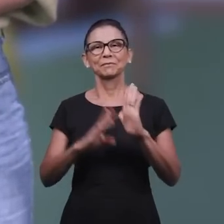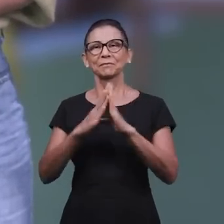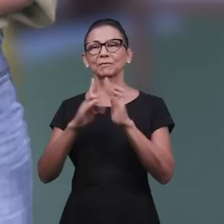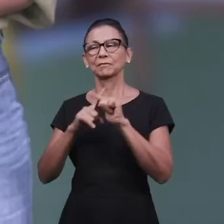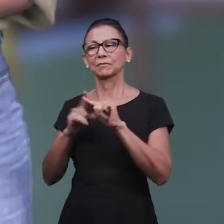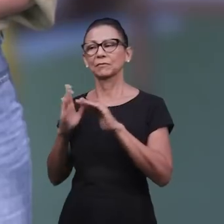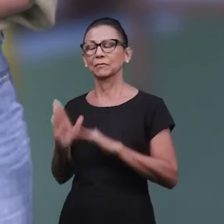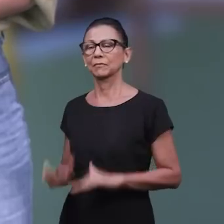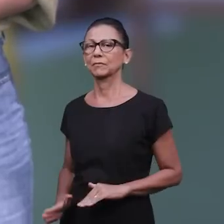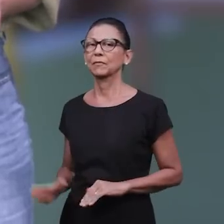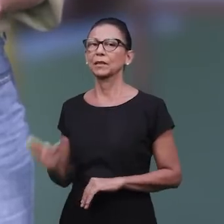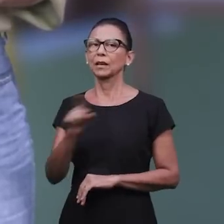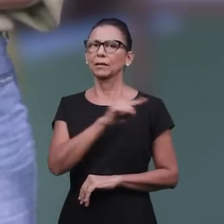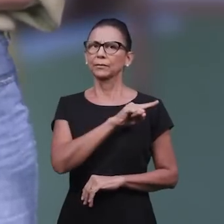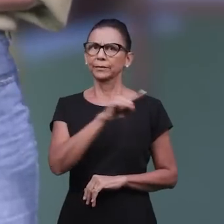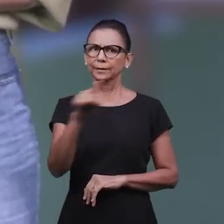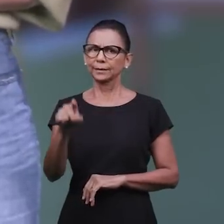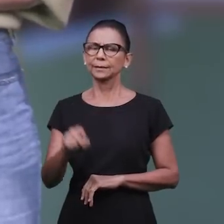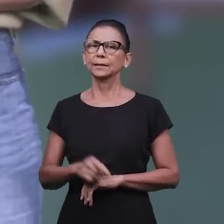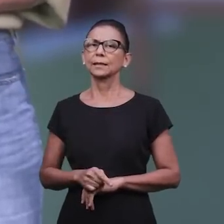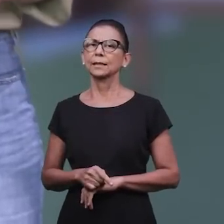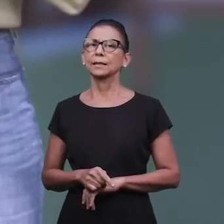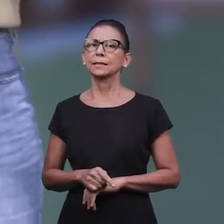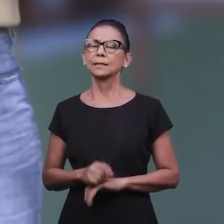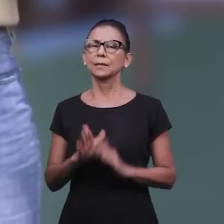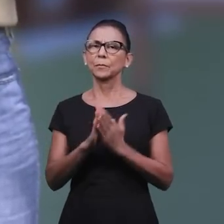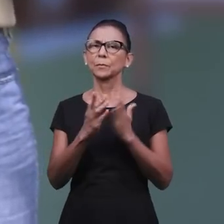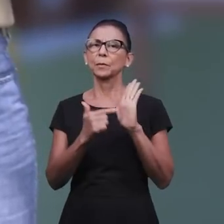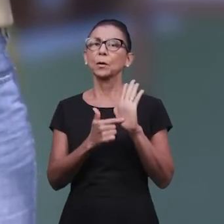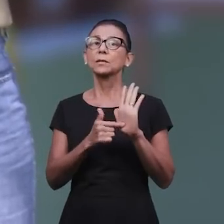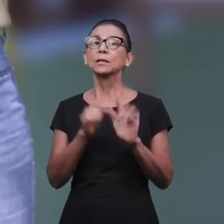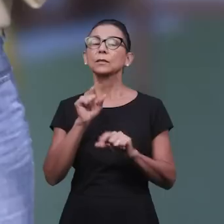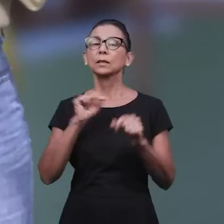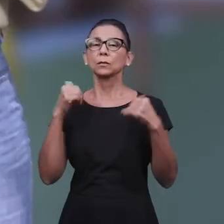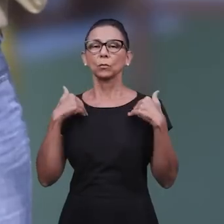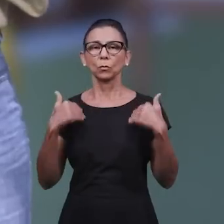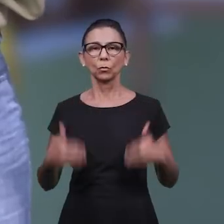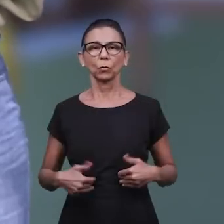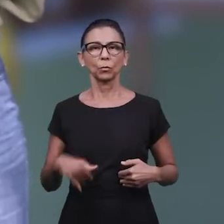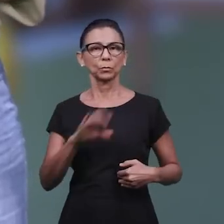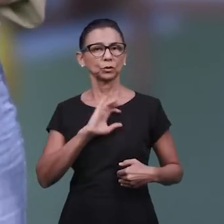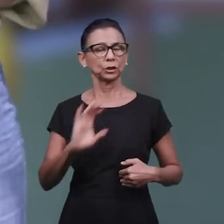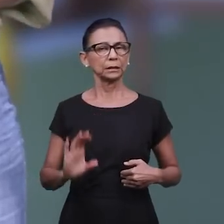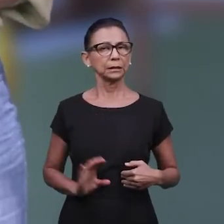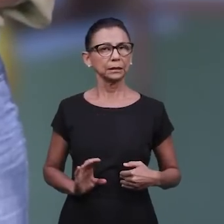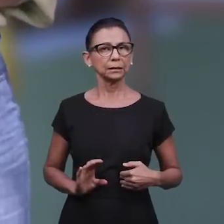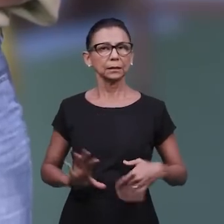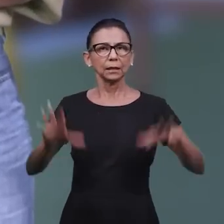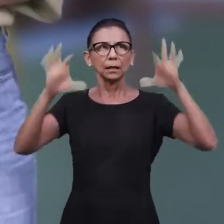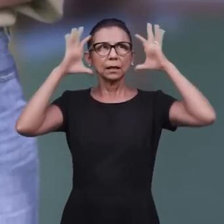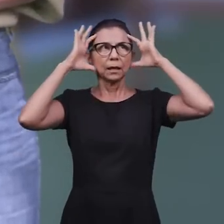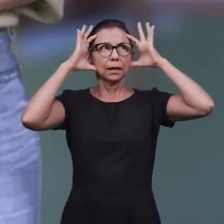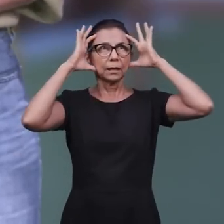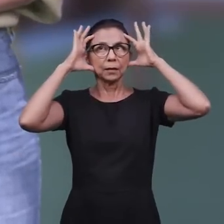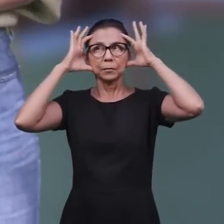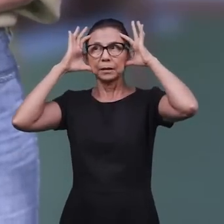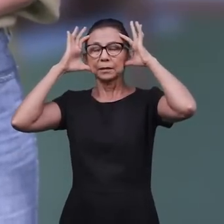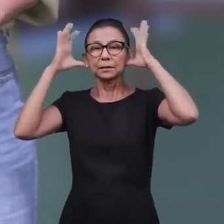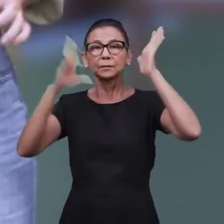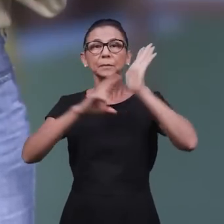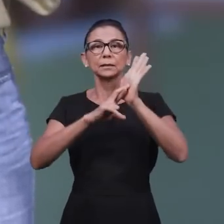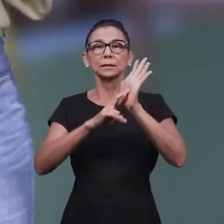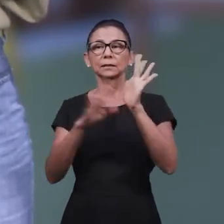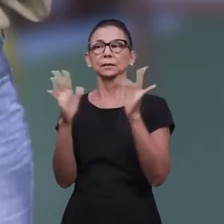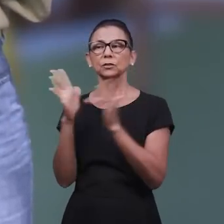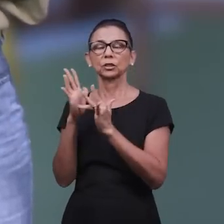ora, vós sois o corpo de Cristo. E a cabeça representa o Senhor Jesus. E a palavra